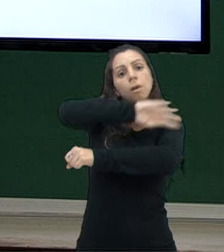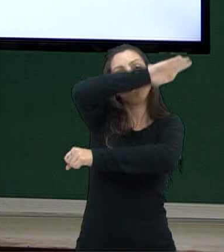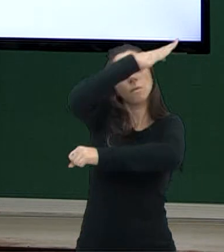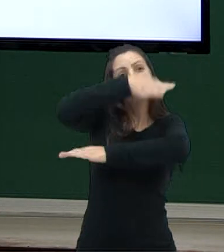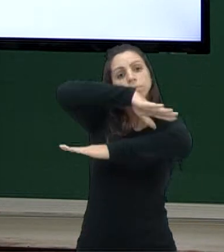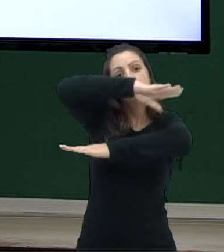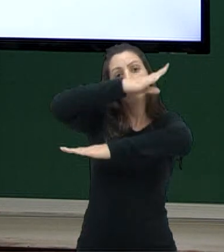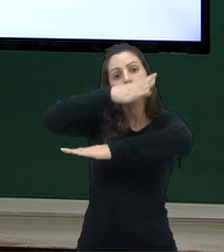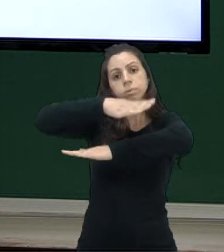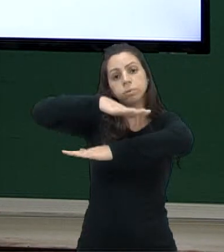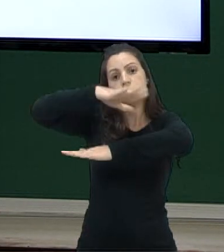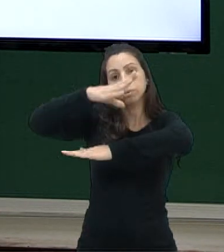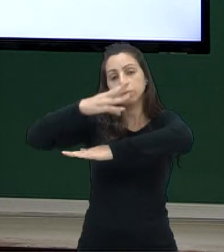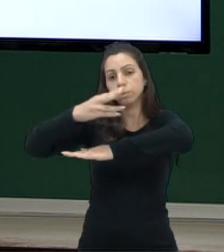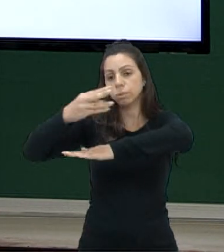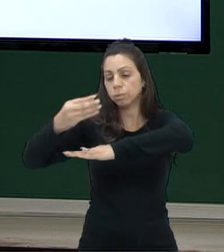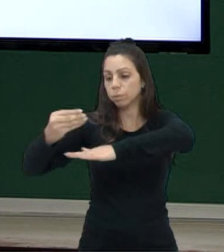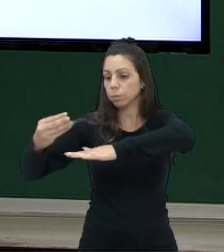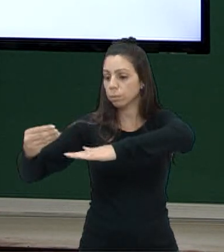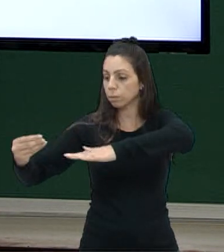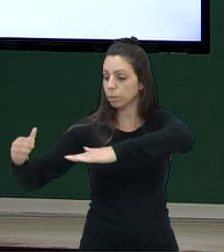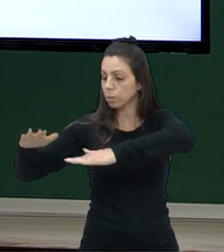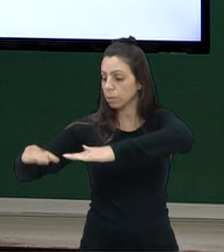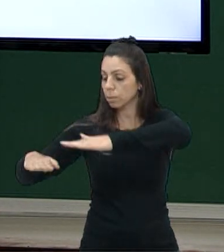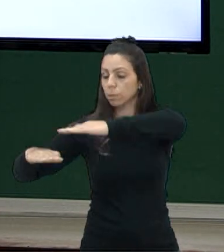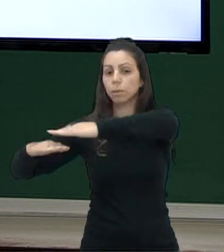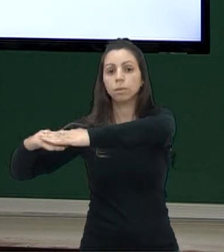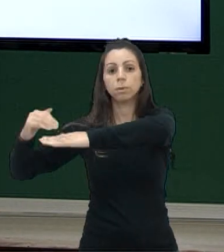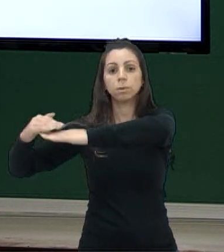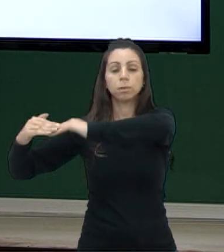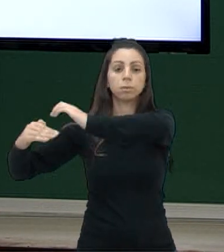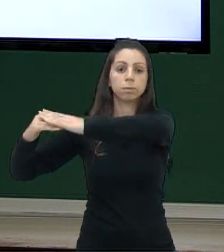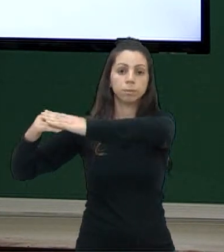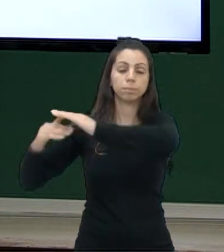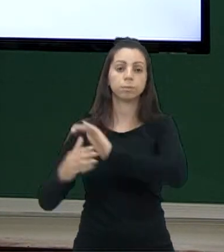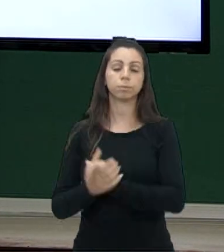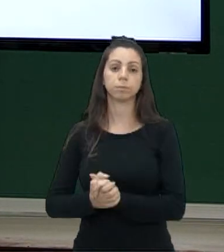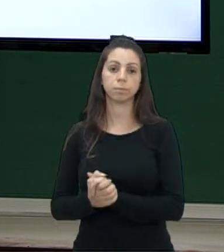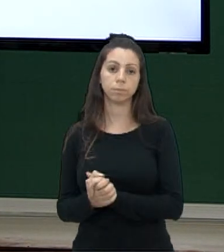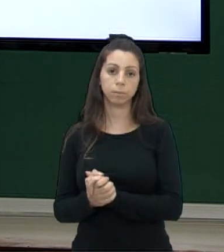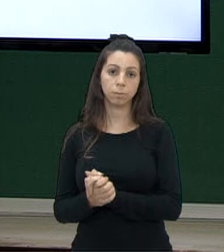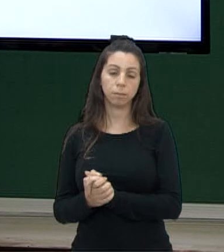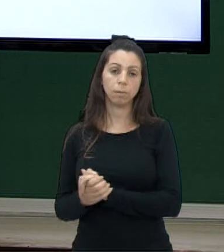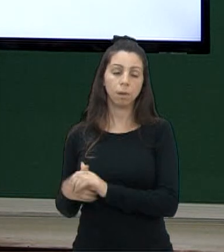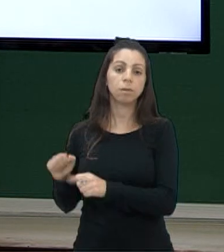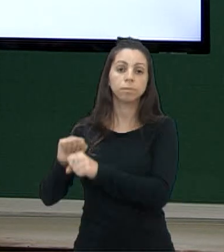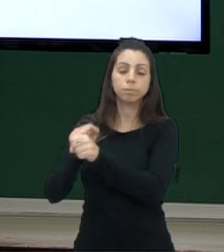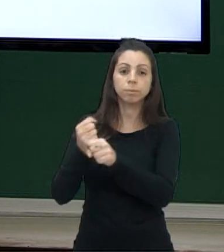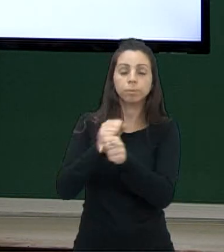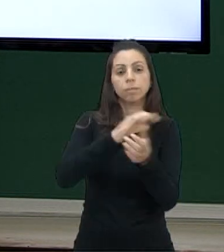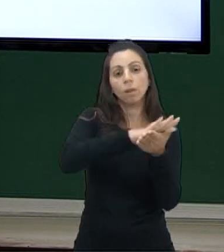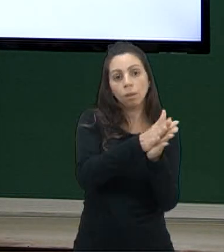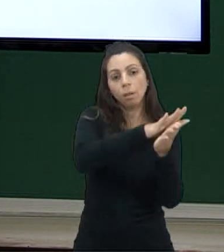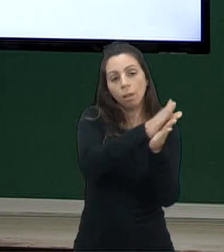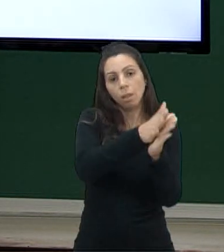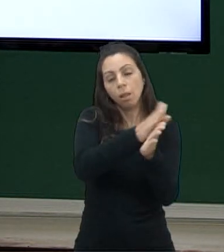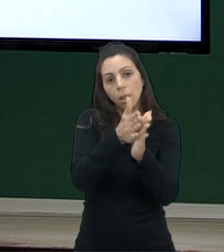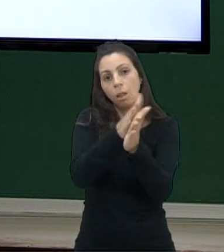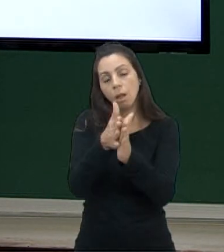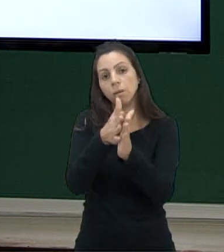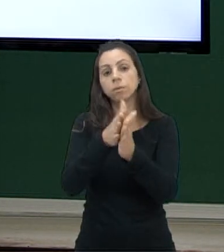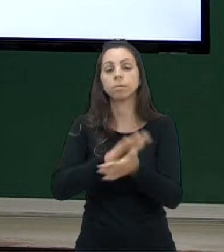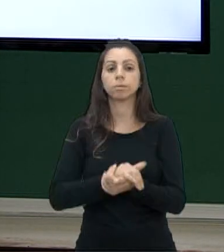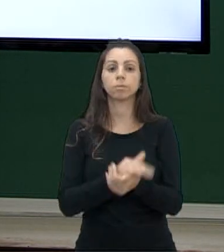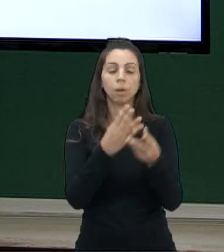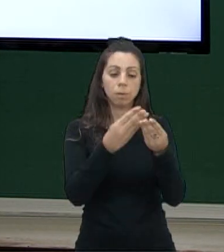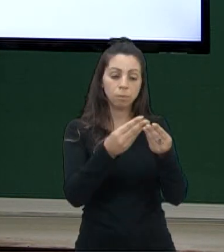provenientes dos escudos cristalinos. Então, à medida que os escudos cristalinos foram sendo desgastados, os sedimentos